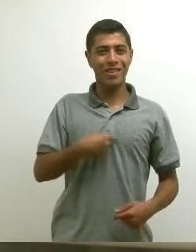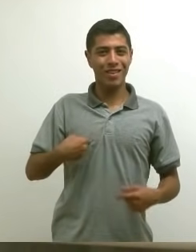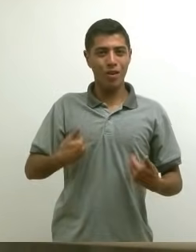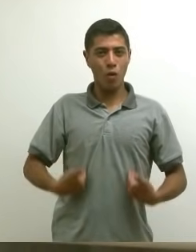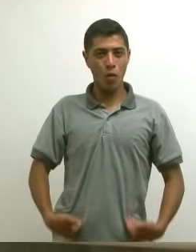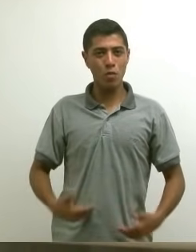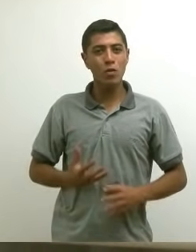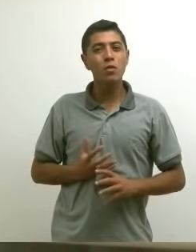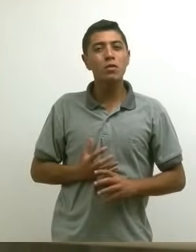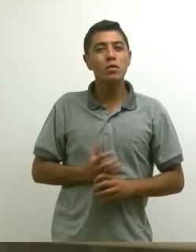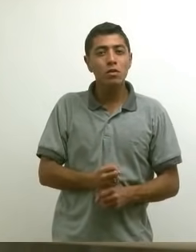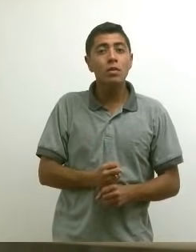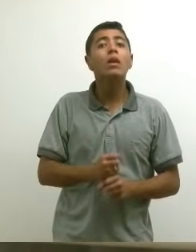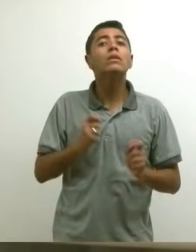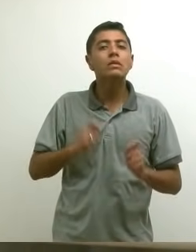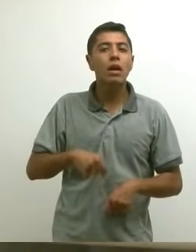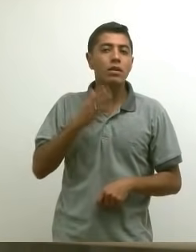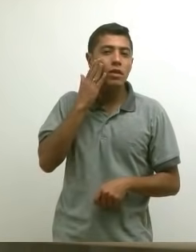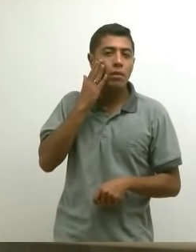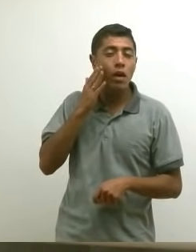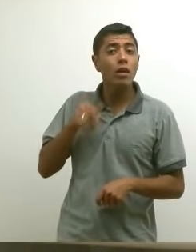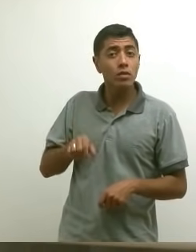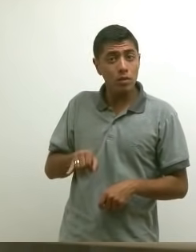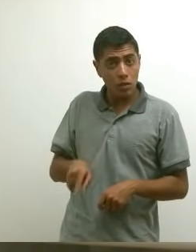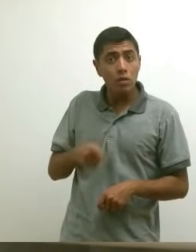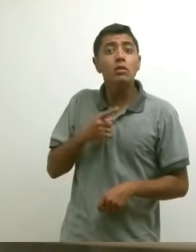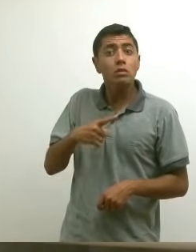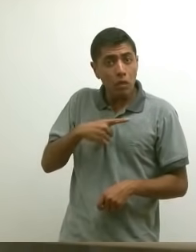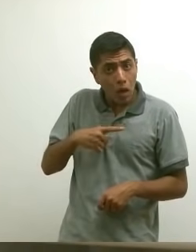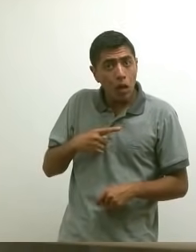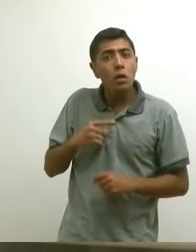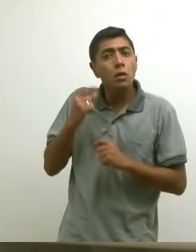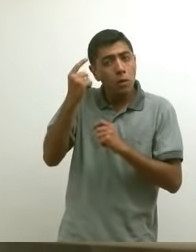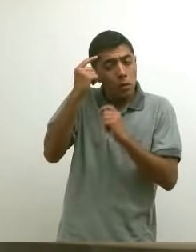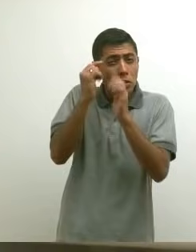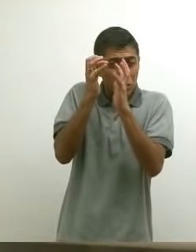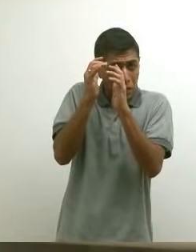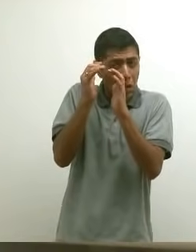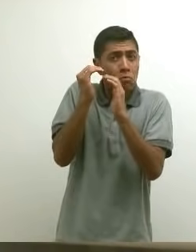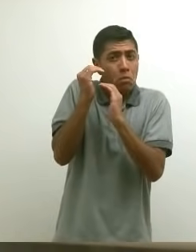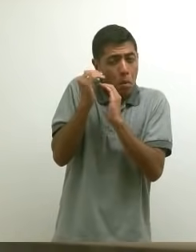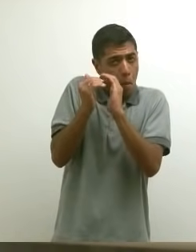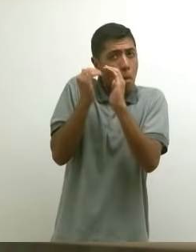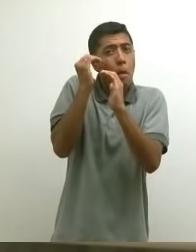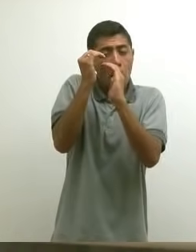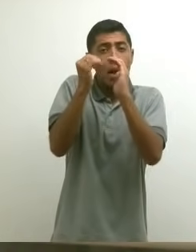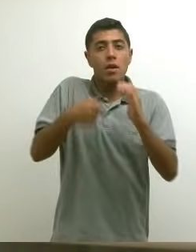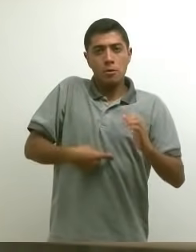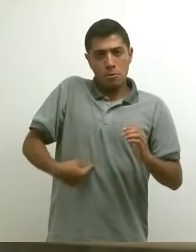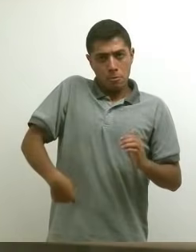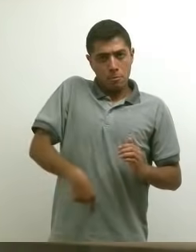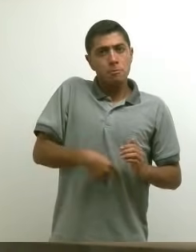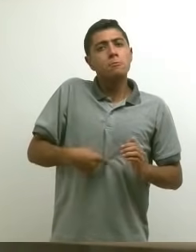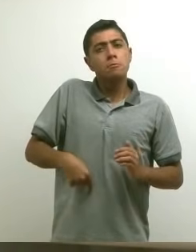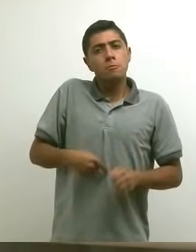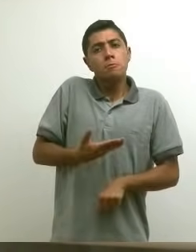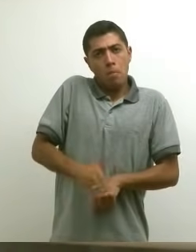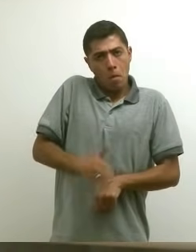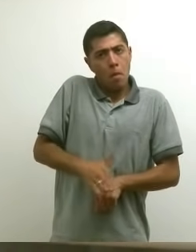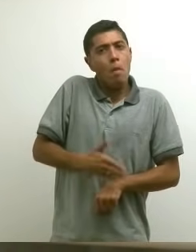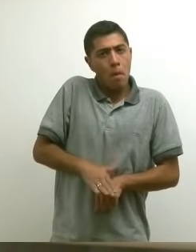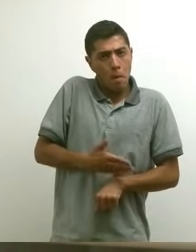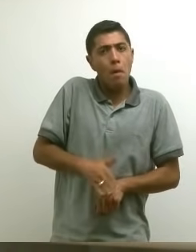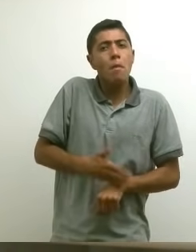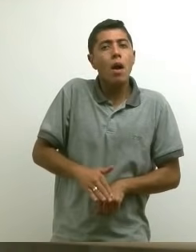pela infância não houver a possibilidade de desenvolvimento desse primeiro cérebro primitivo essa criança quando virar adulto especialmente a